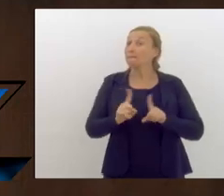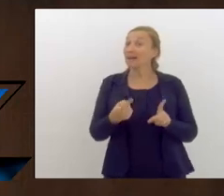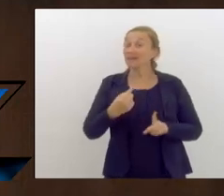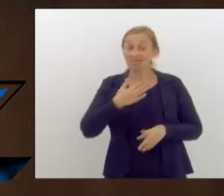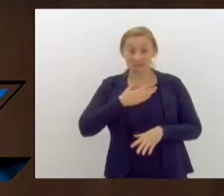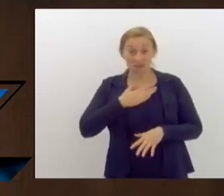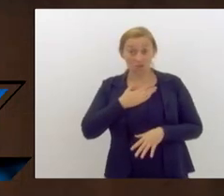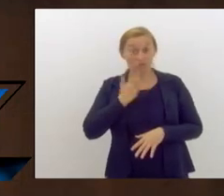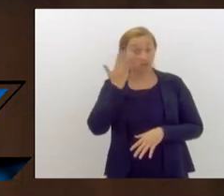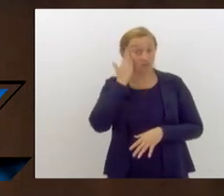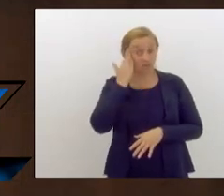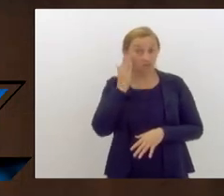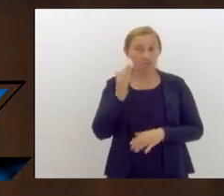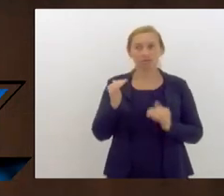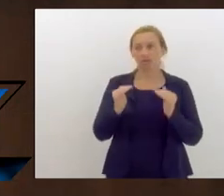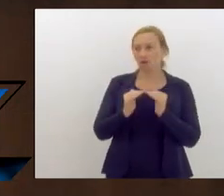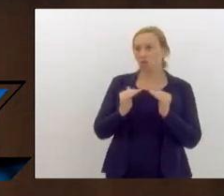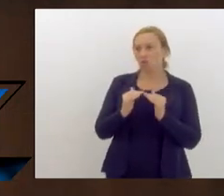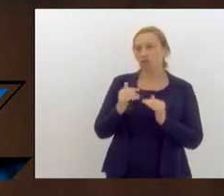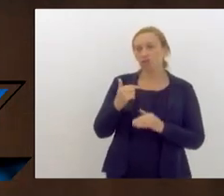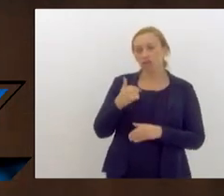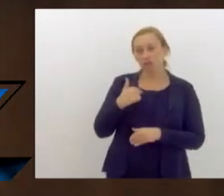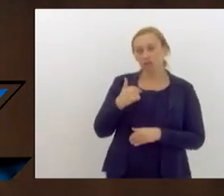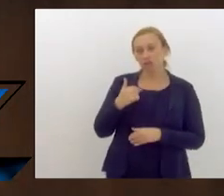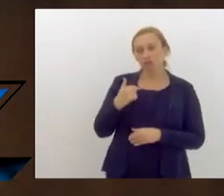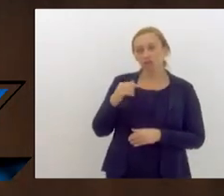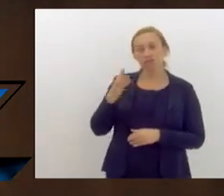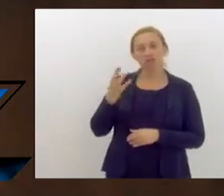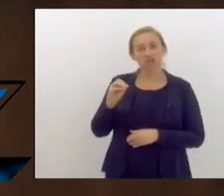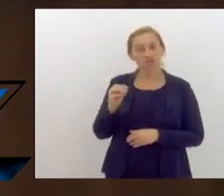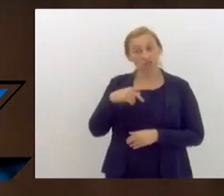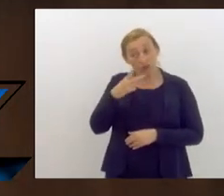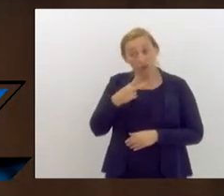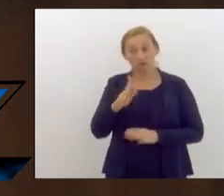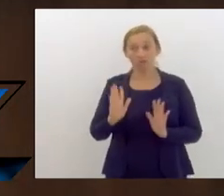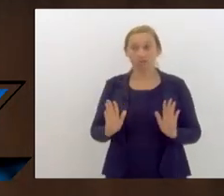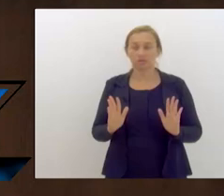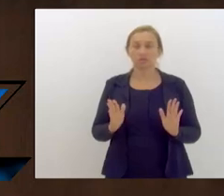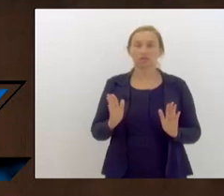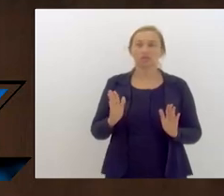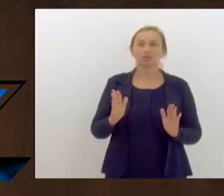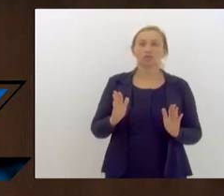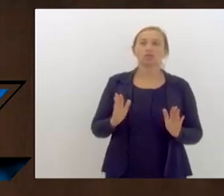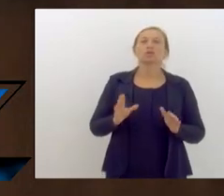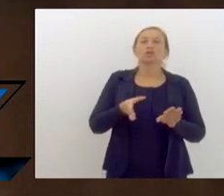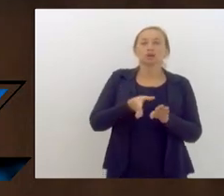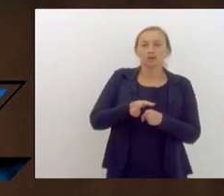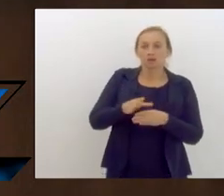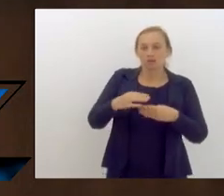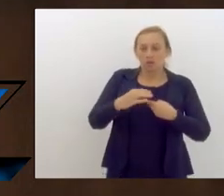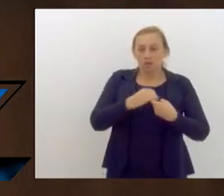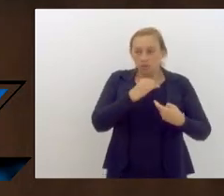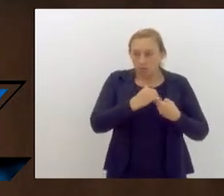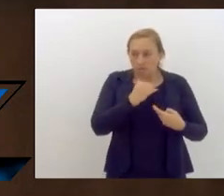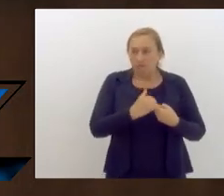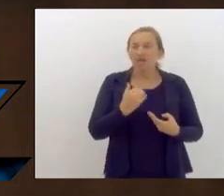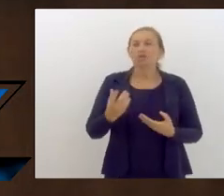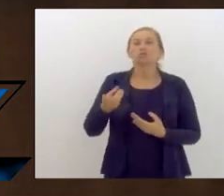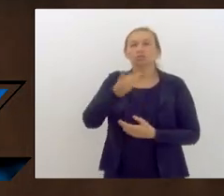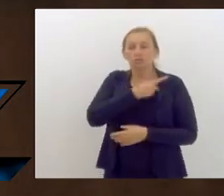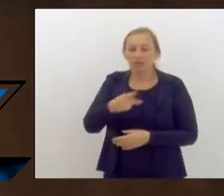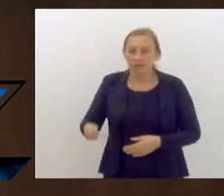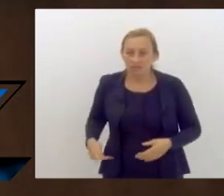meu voto daria de acordo com o que deu o Dr Serginho o intuito nosso aqui até a orientação do presidente no início dos trabalhos